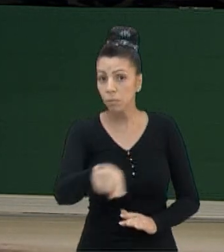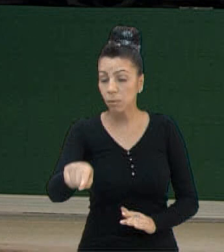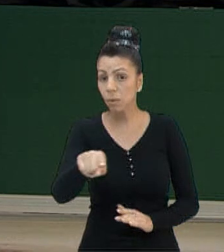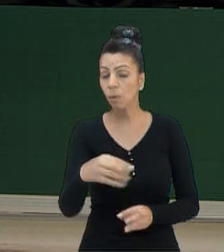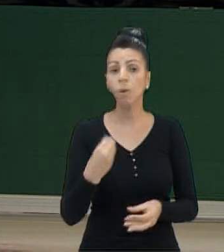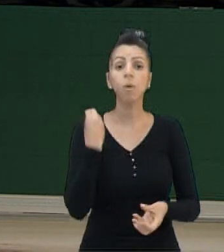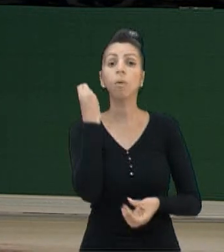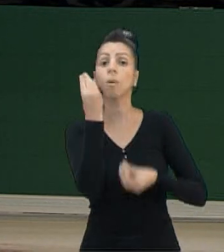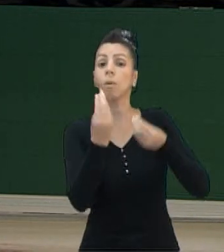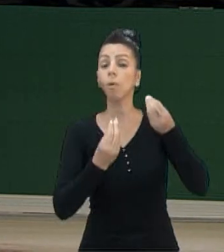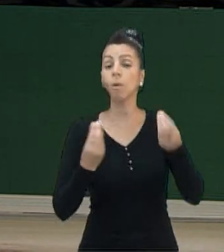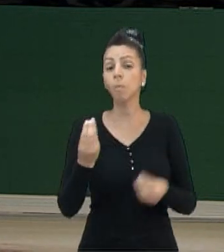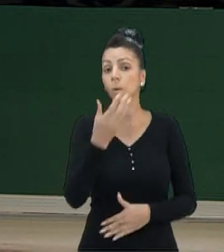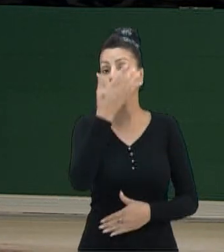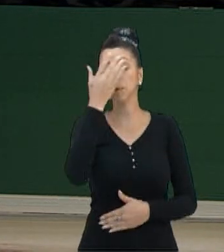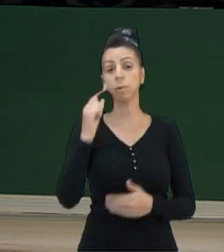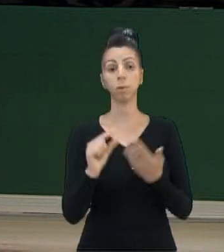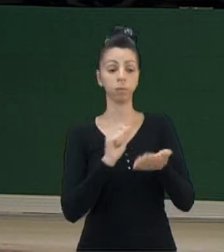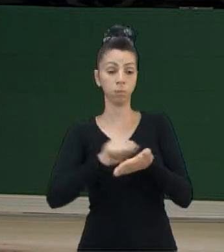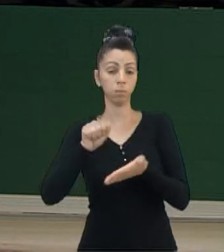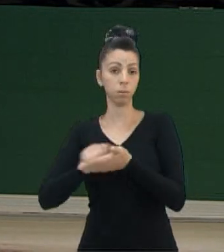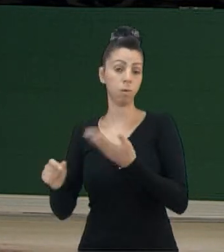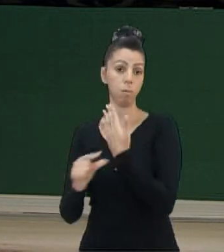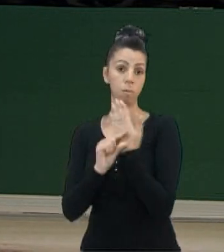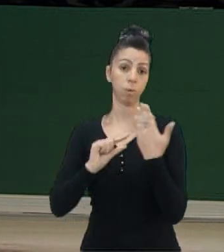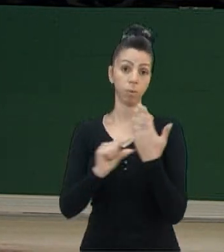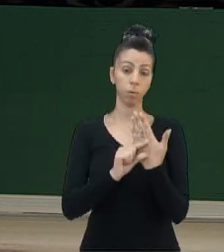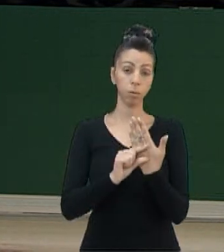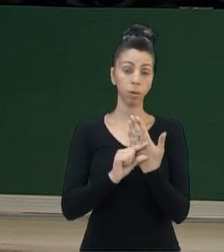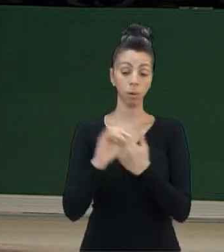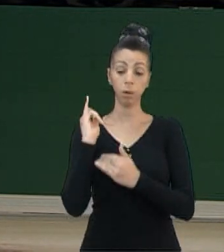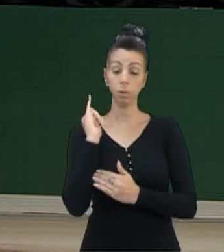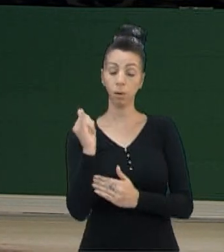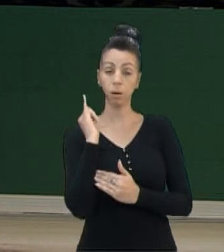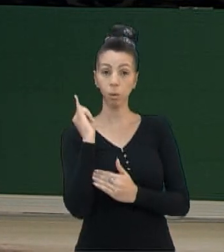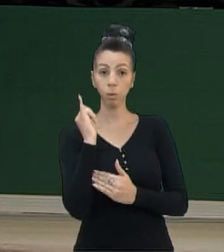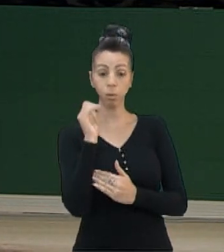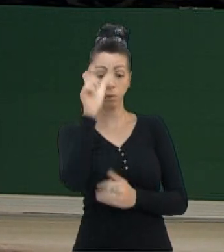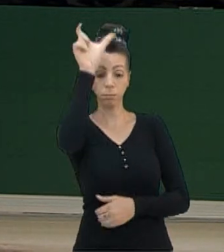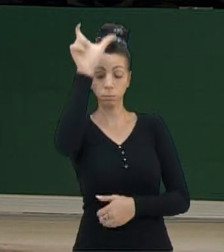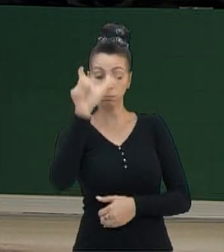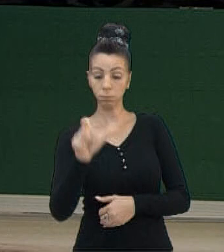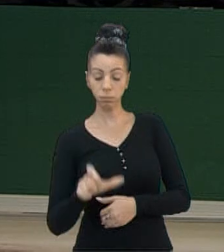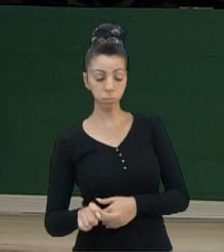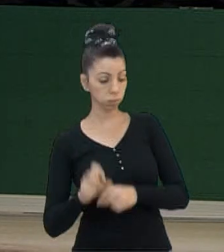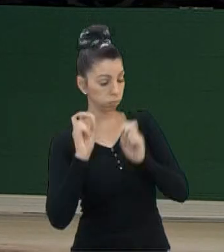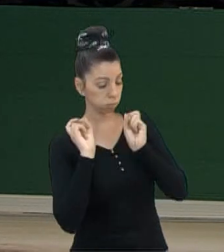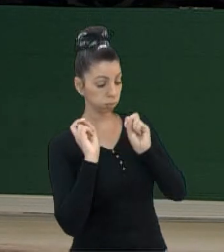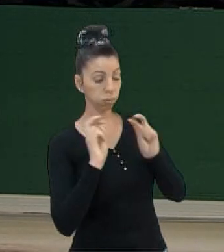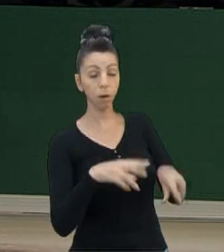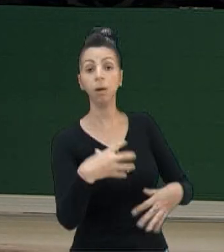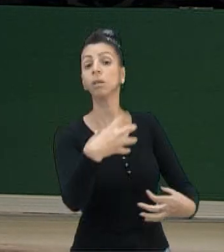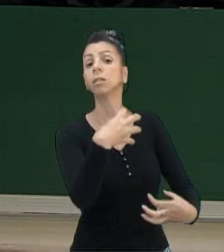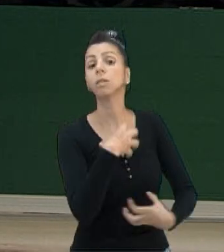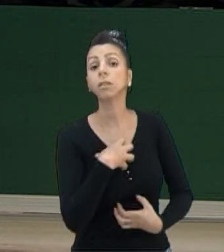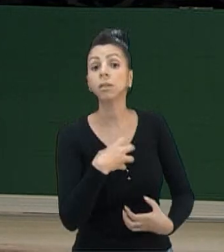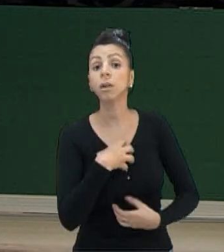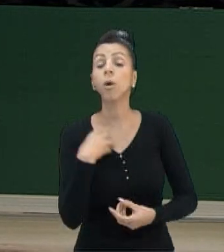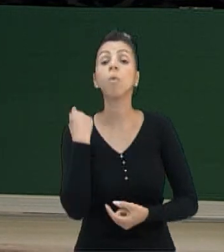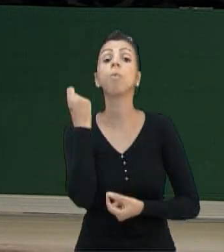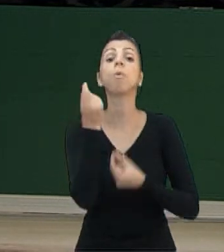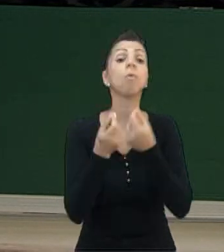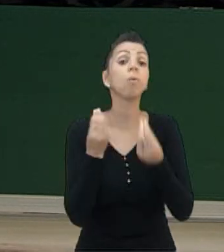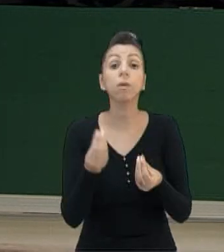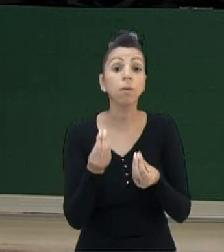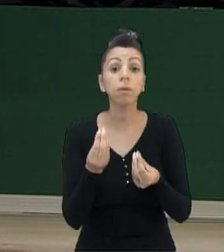lírico se sente, né? Aquele ser que está diante da cena, ele esboça uma emoção diante daquela